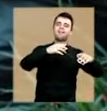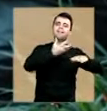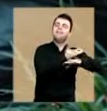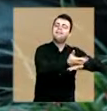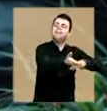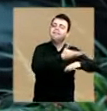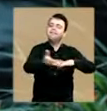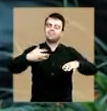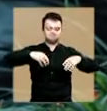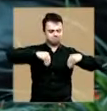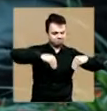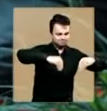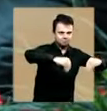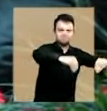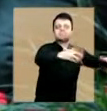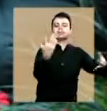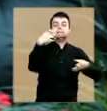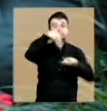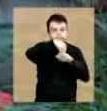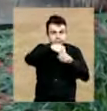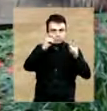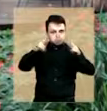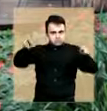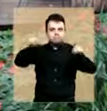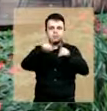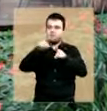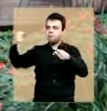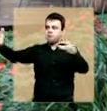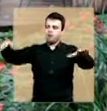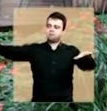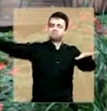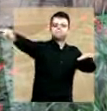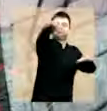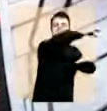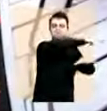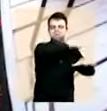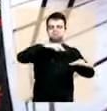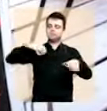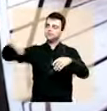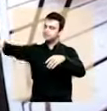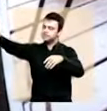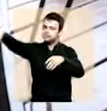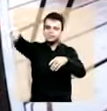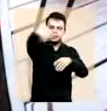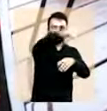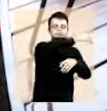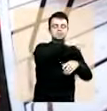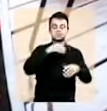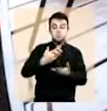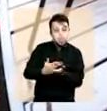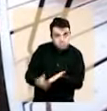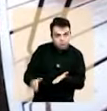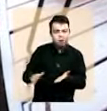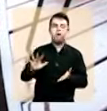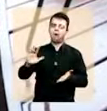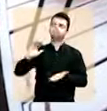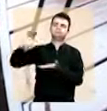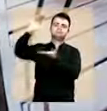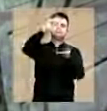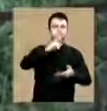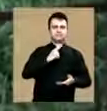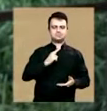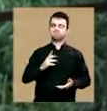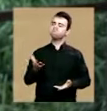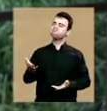adubo produzido é aproveitado no paisagismo interno e externo. O material excedente também tem destino certo. A gente